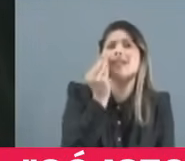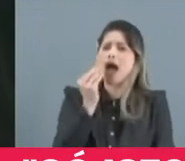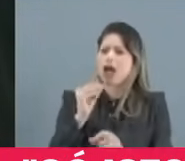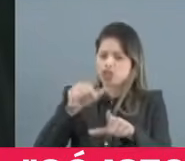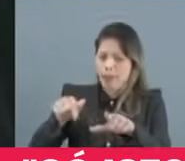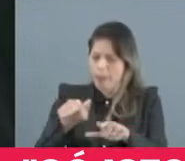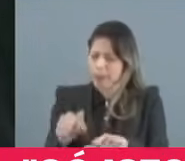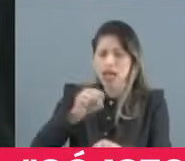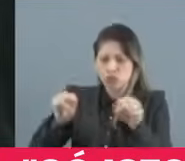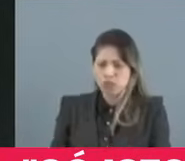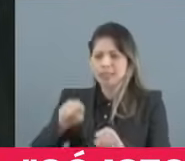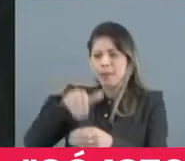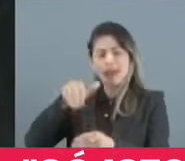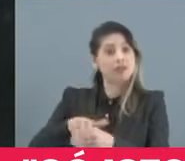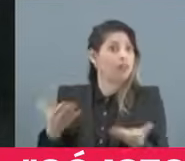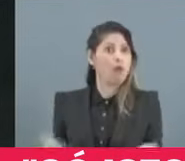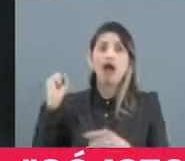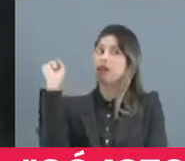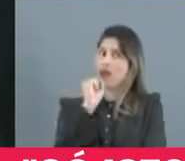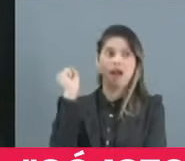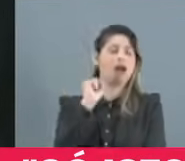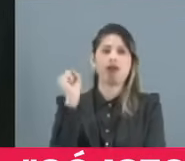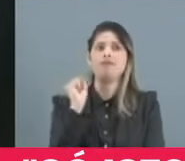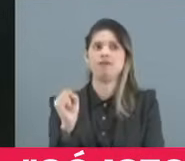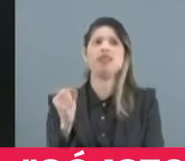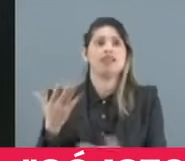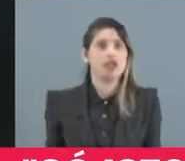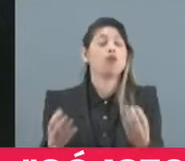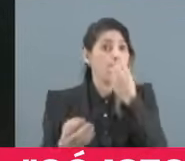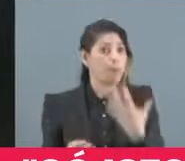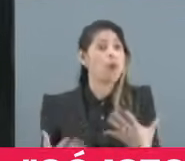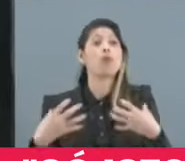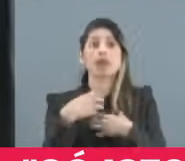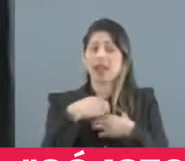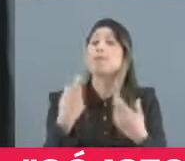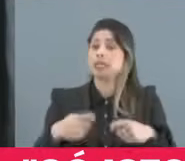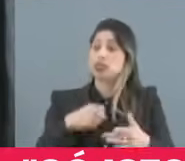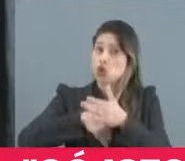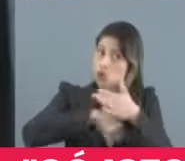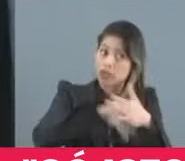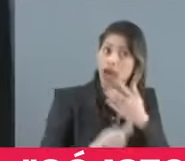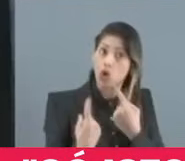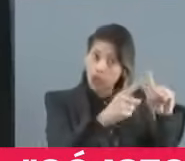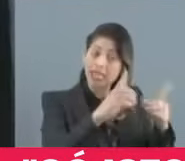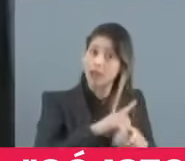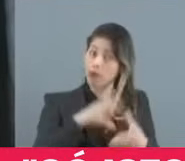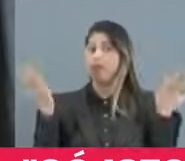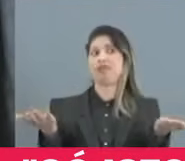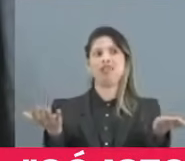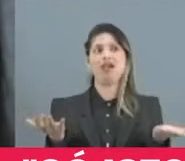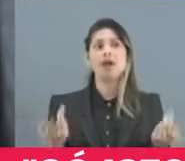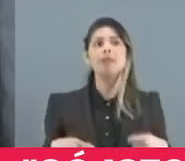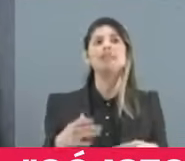gravíssimo. Isso a direita, que se tiver um mínimo de bom senso, ela tem que defender a democracia. Ela tem que defender o